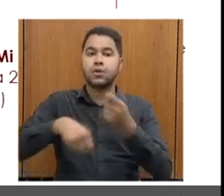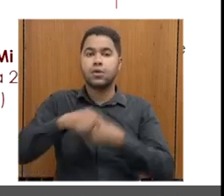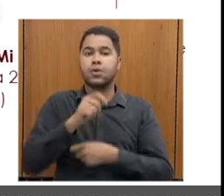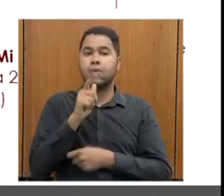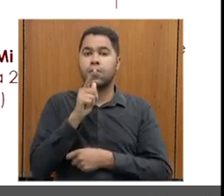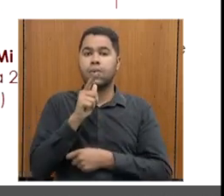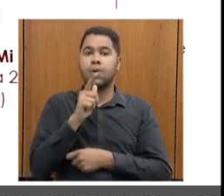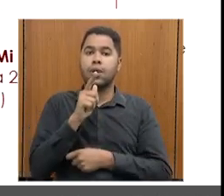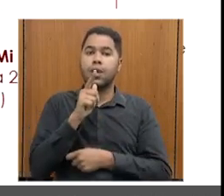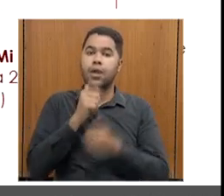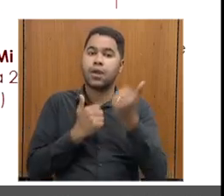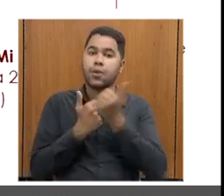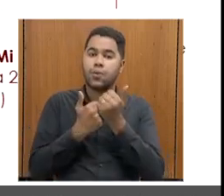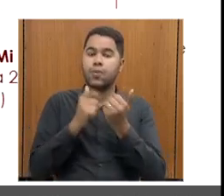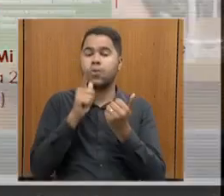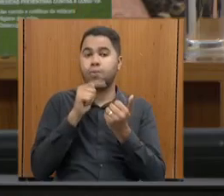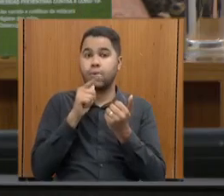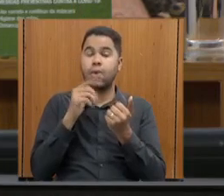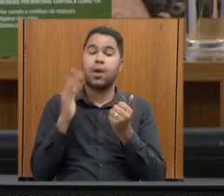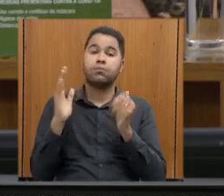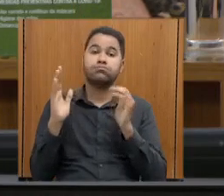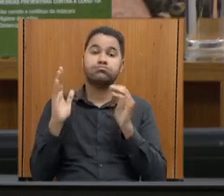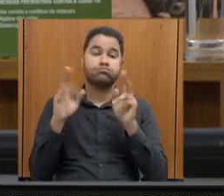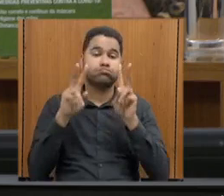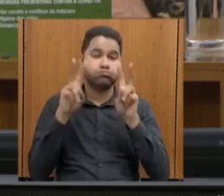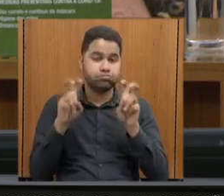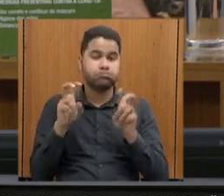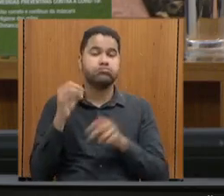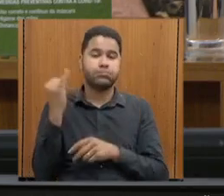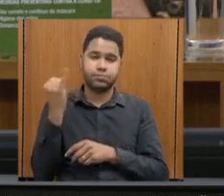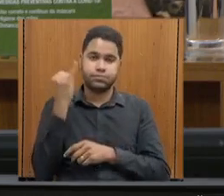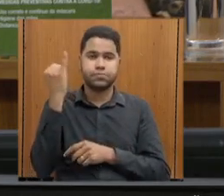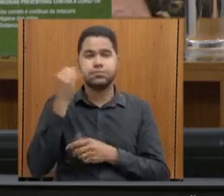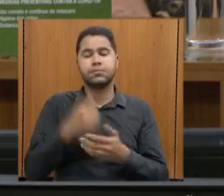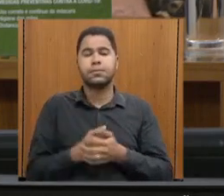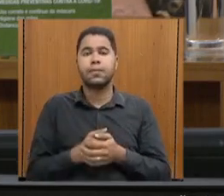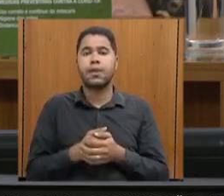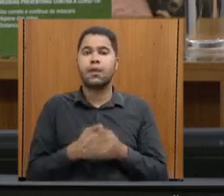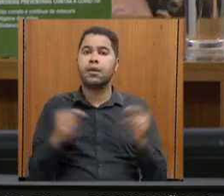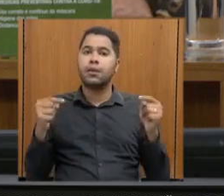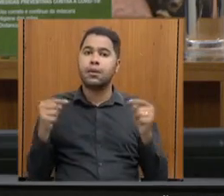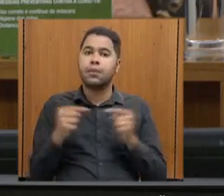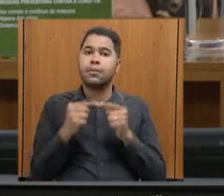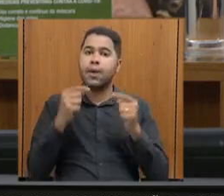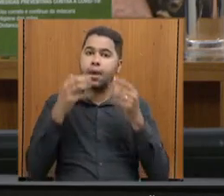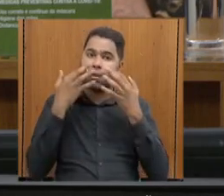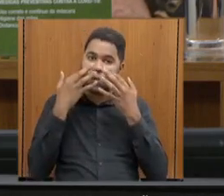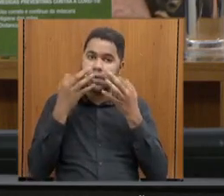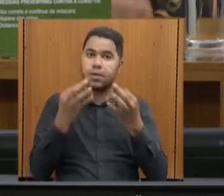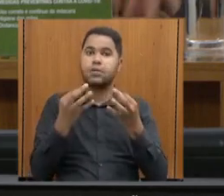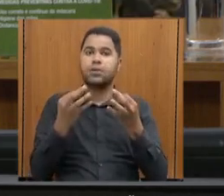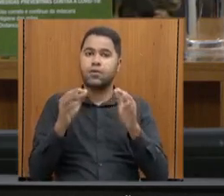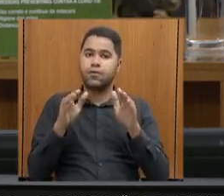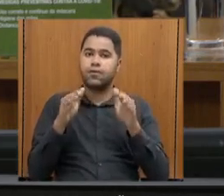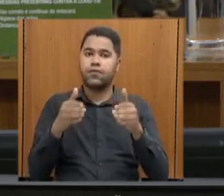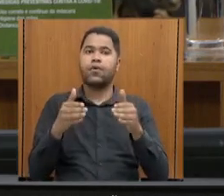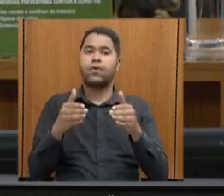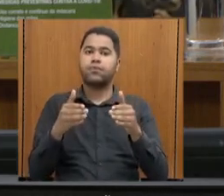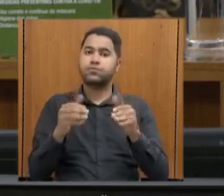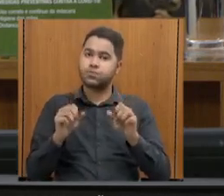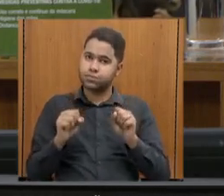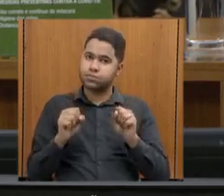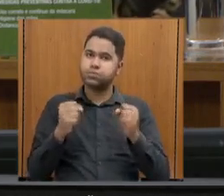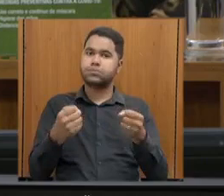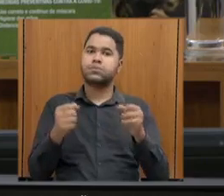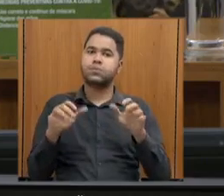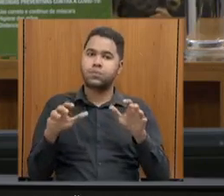recurso de um tema importante um tema é que cabe aí uma atenção especial para que haja um